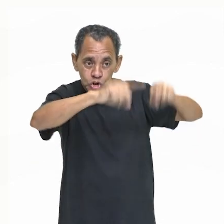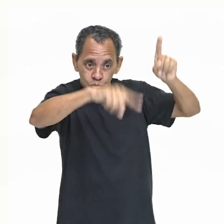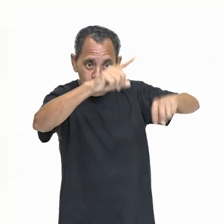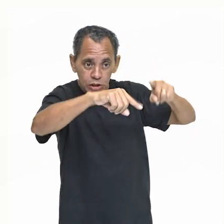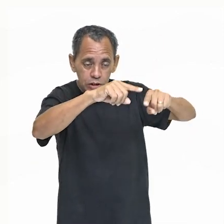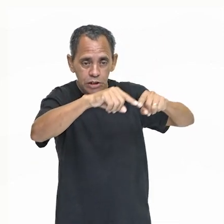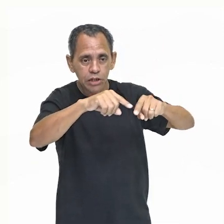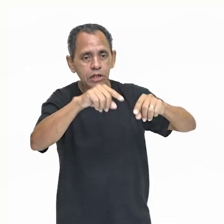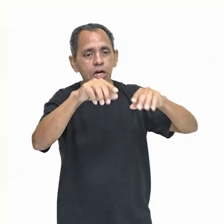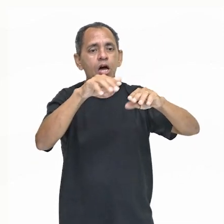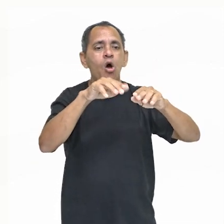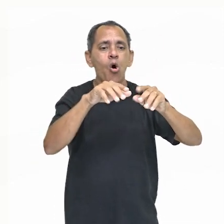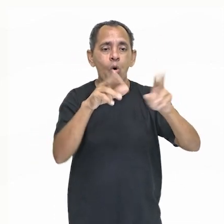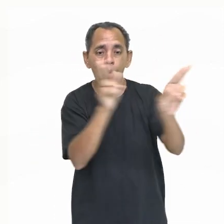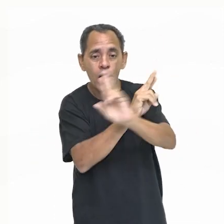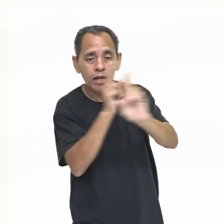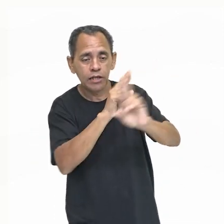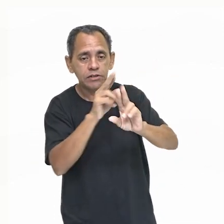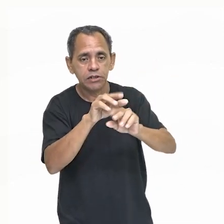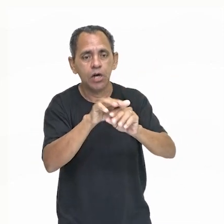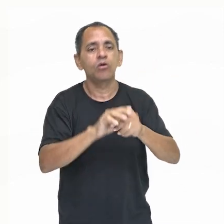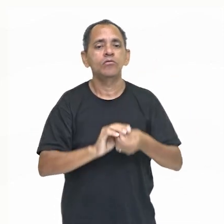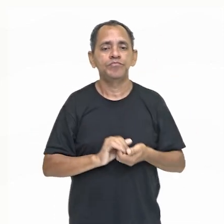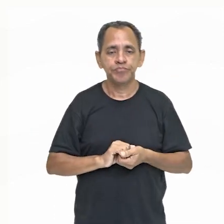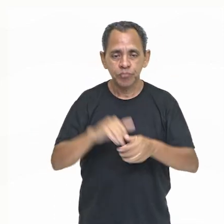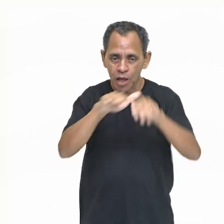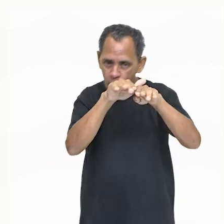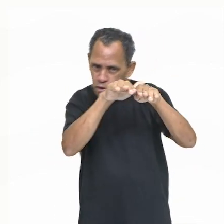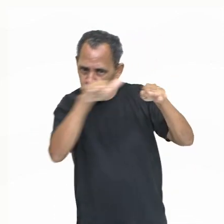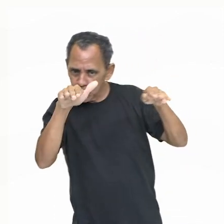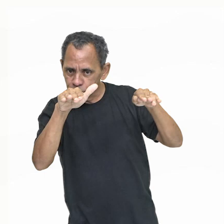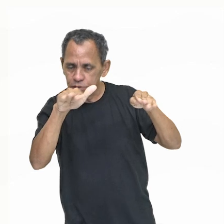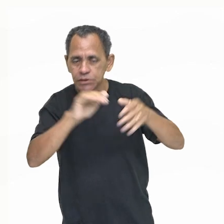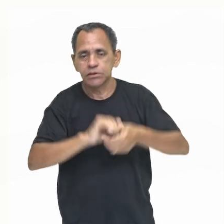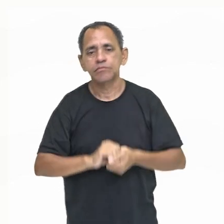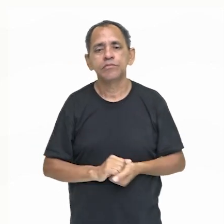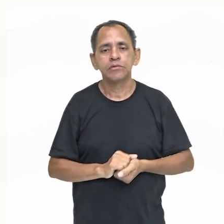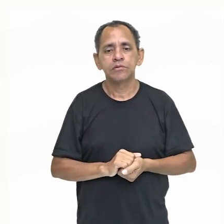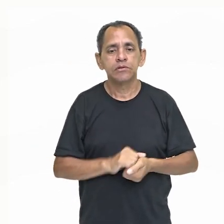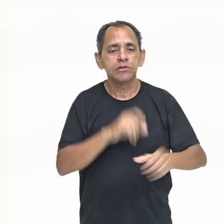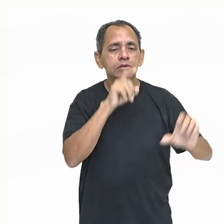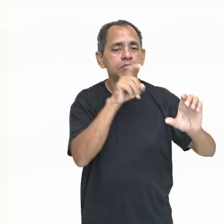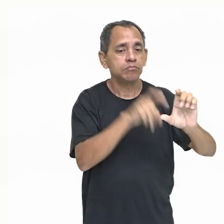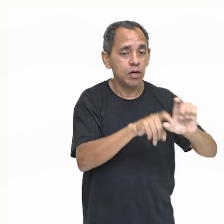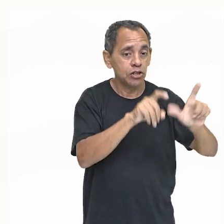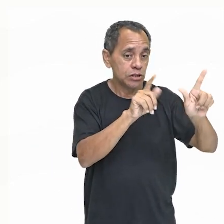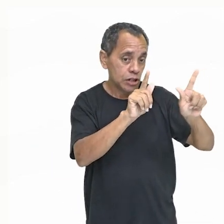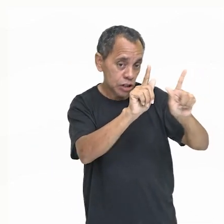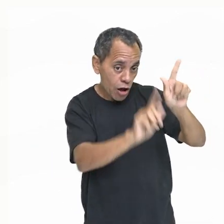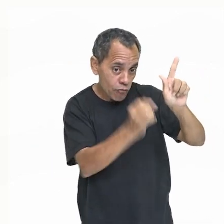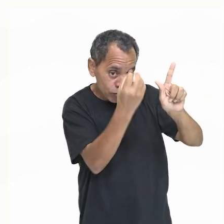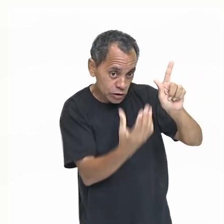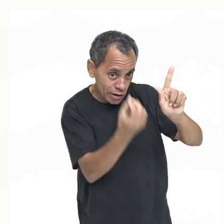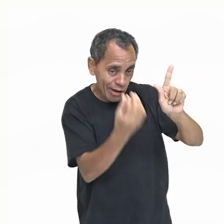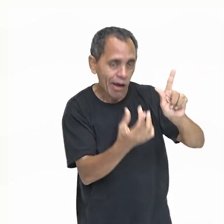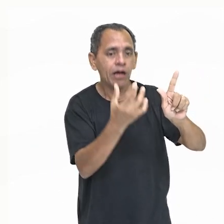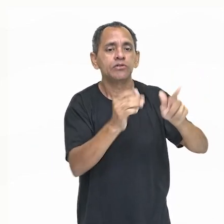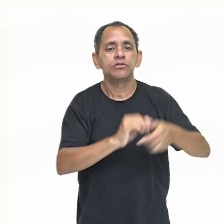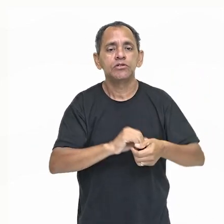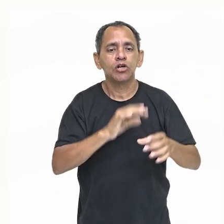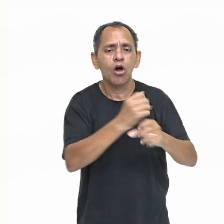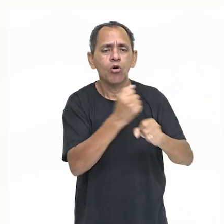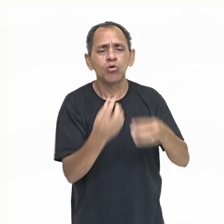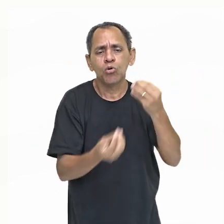é denominada energia potencial gravitacional porque ela depende da gravidade e eu calculo essa energia potencial